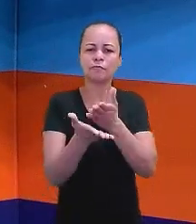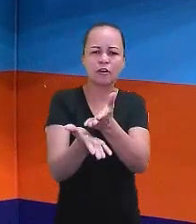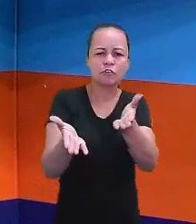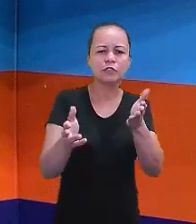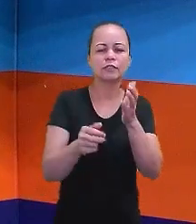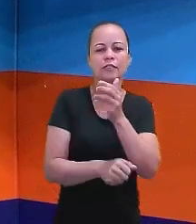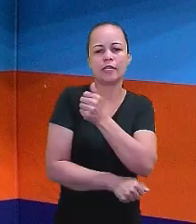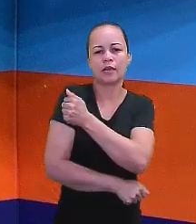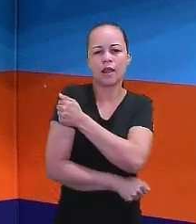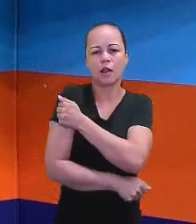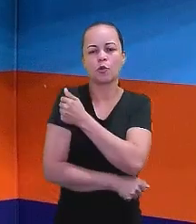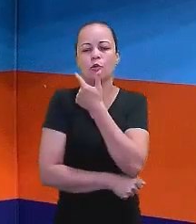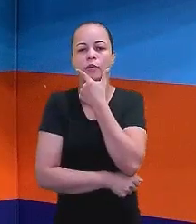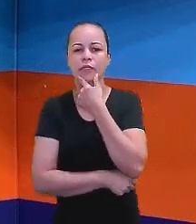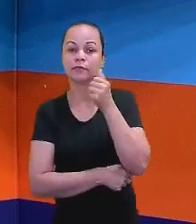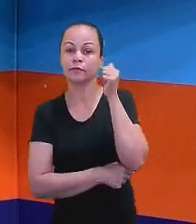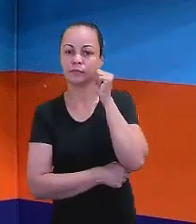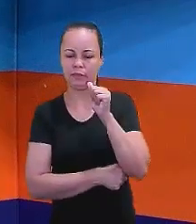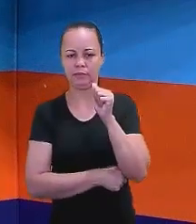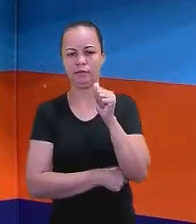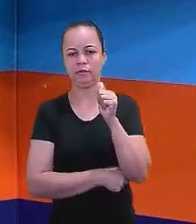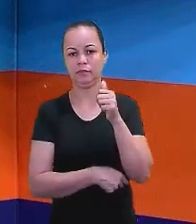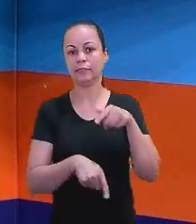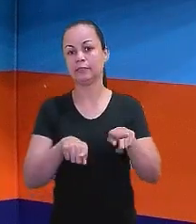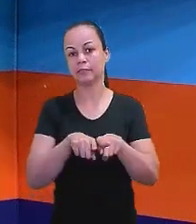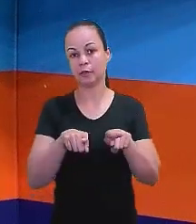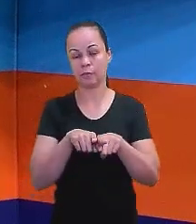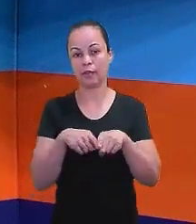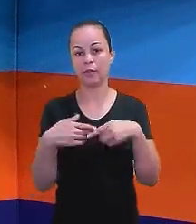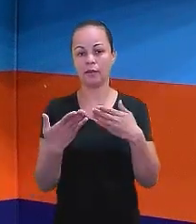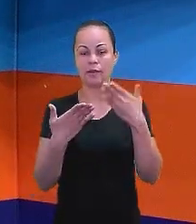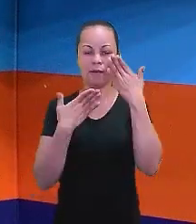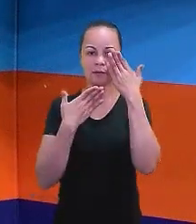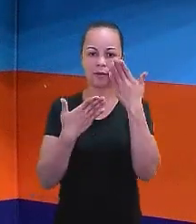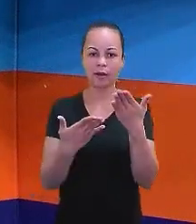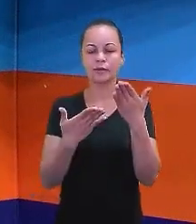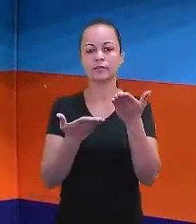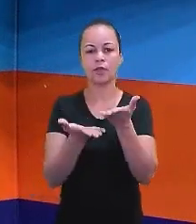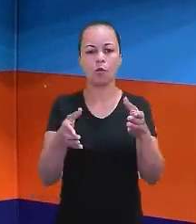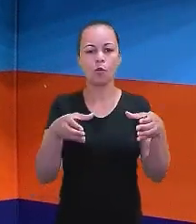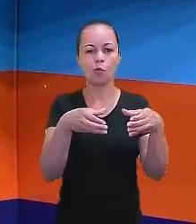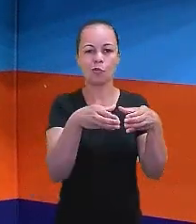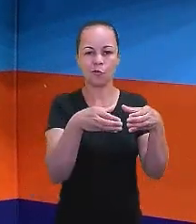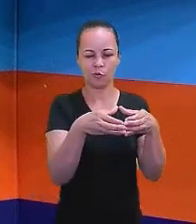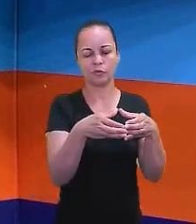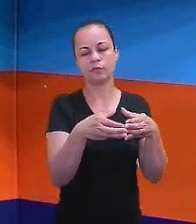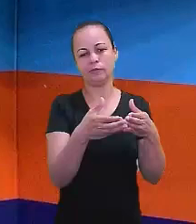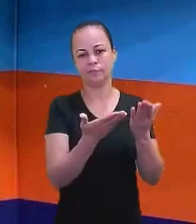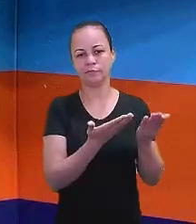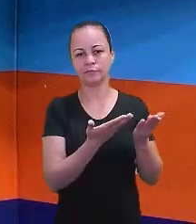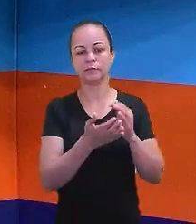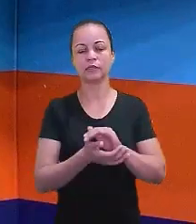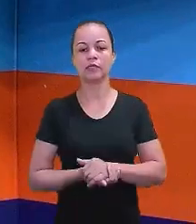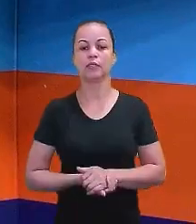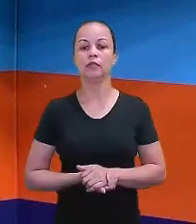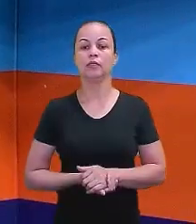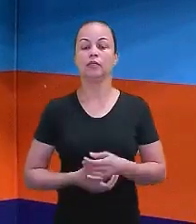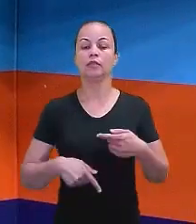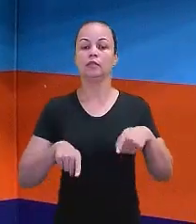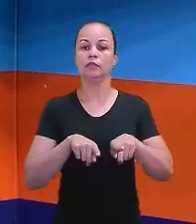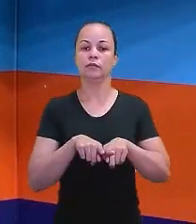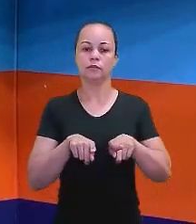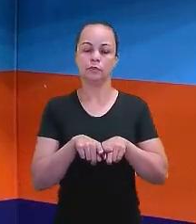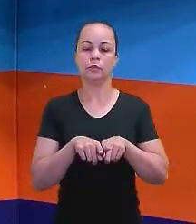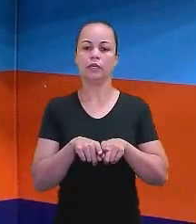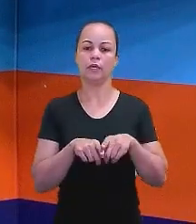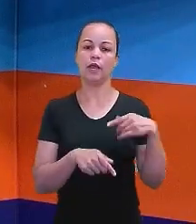você, aluno e aluna. E isso também é graças à produção. E claro, eu não posso deixar aqui de registrar, como sempre,